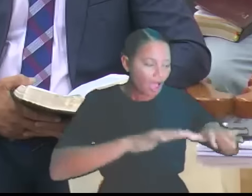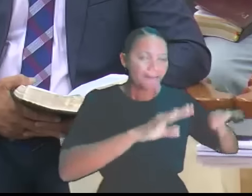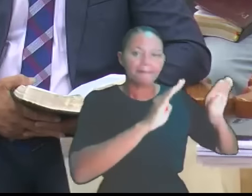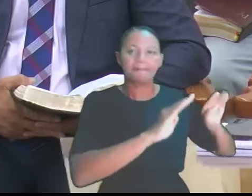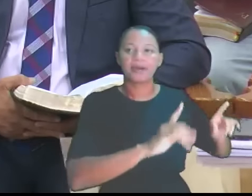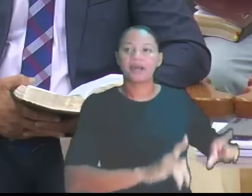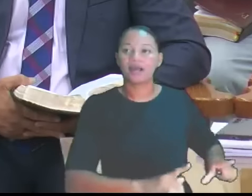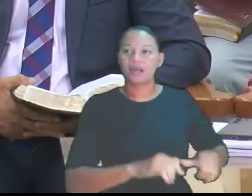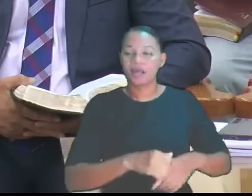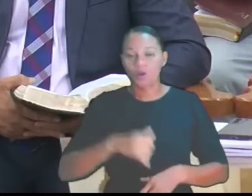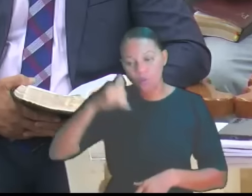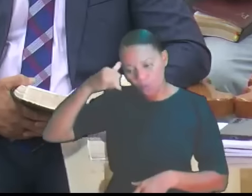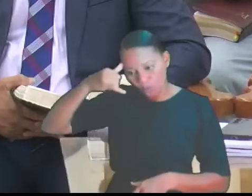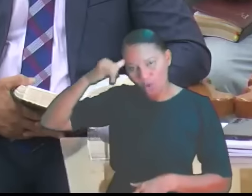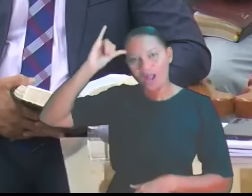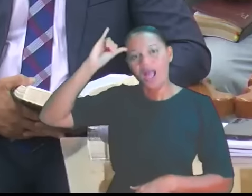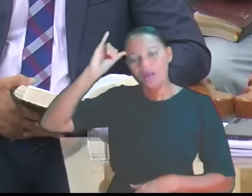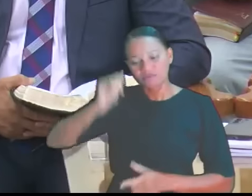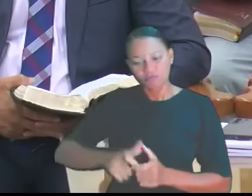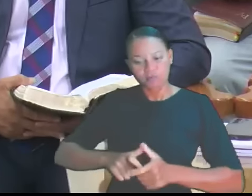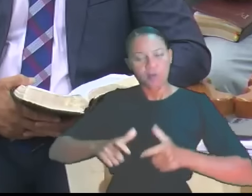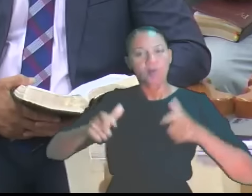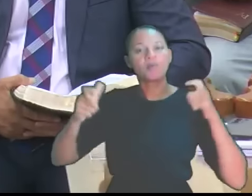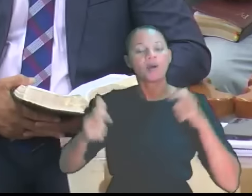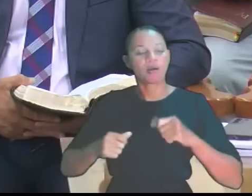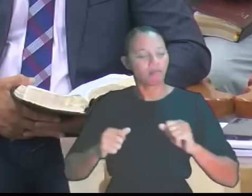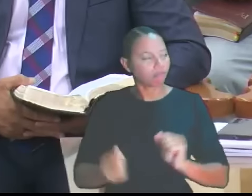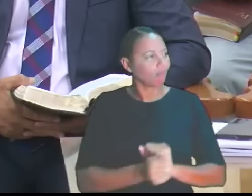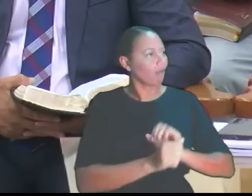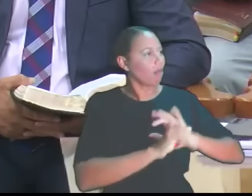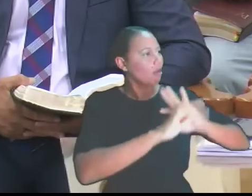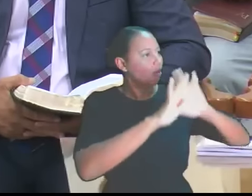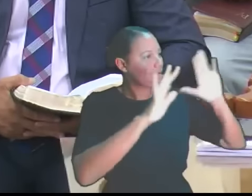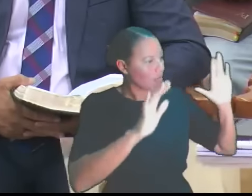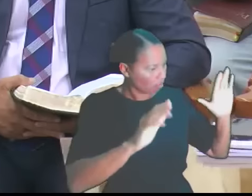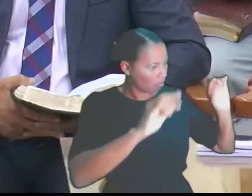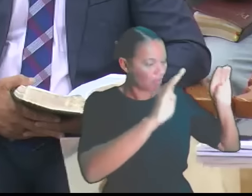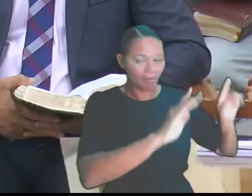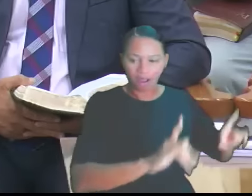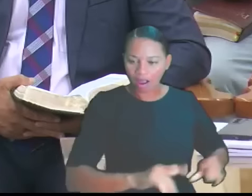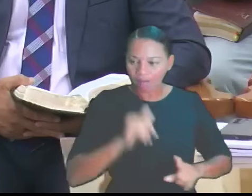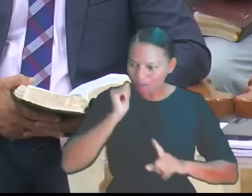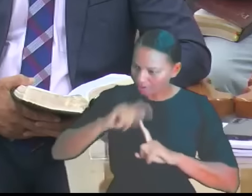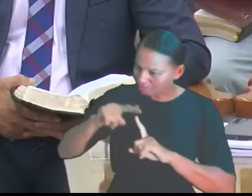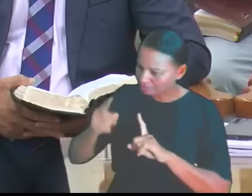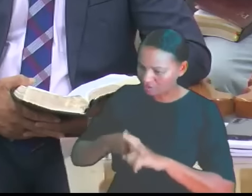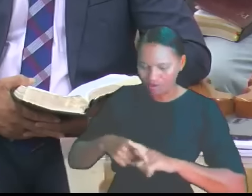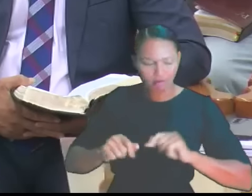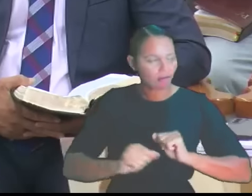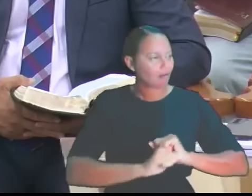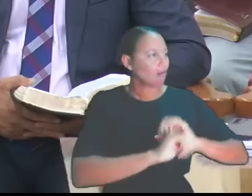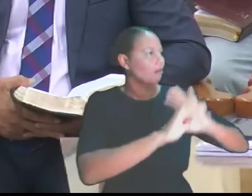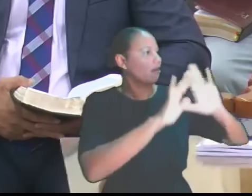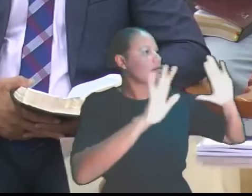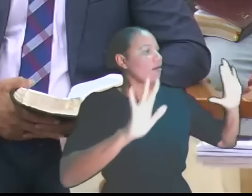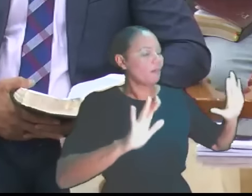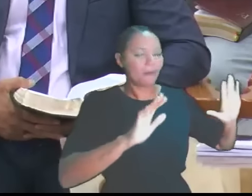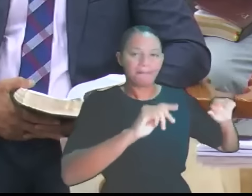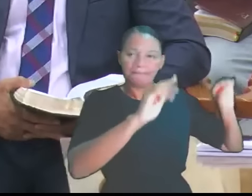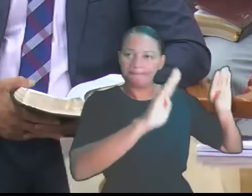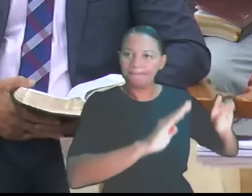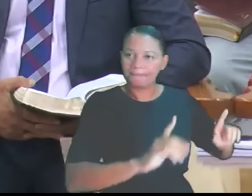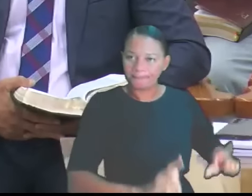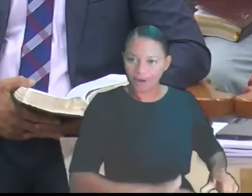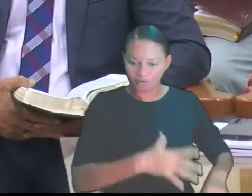Se o gado produzia, glória a Baal. Se a mulher dava luz, glória a Baal. Pegava os